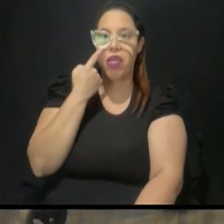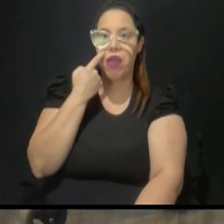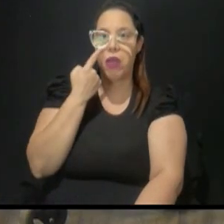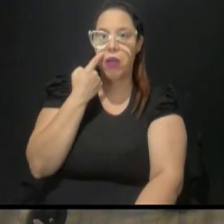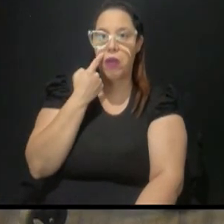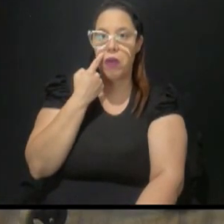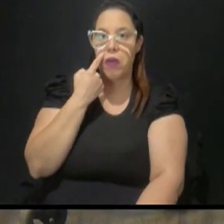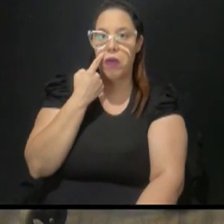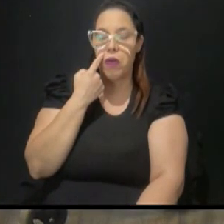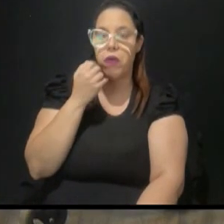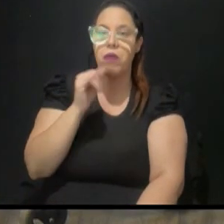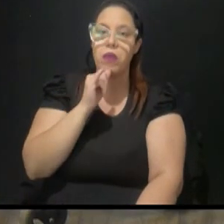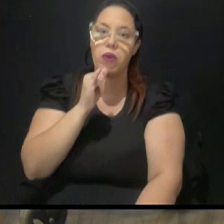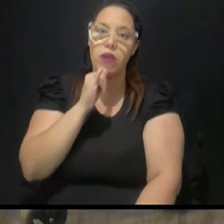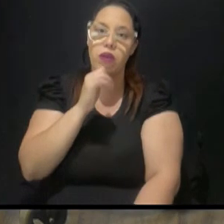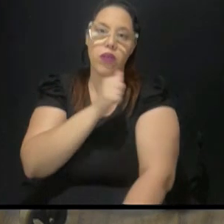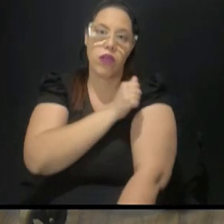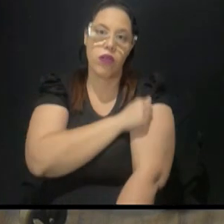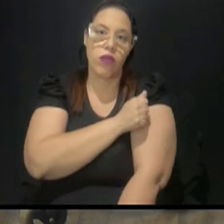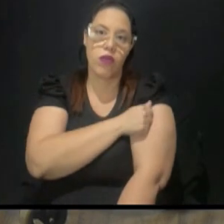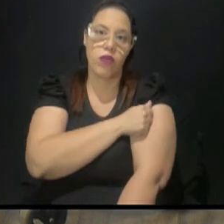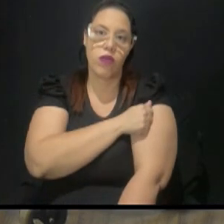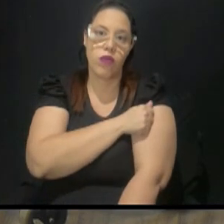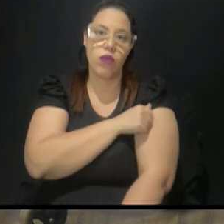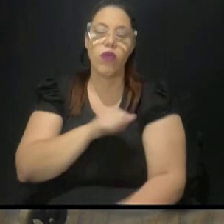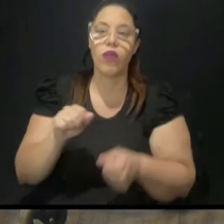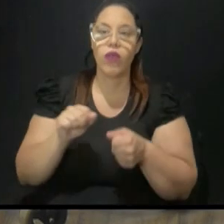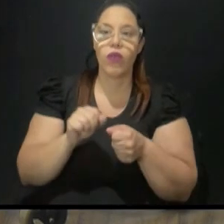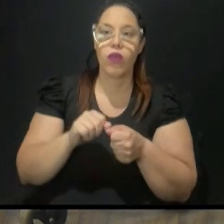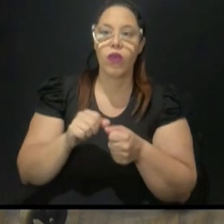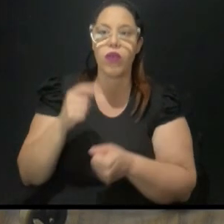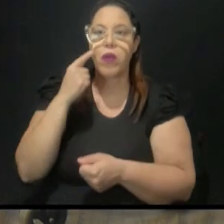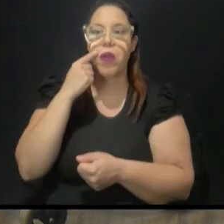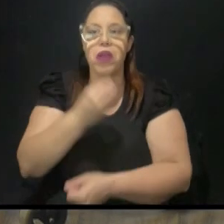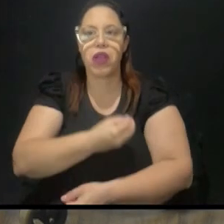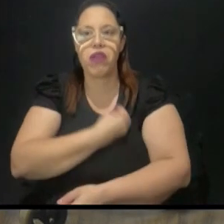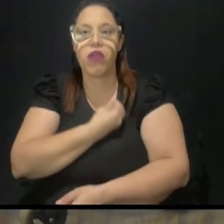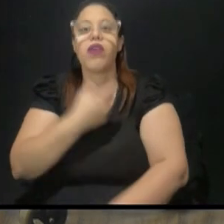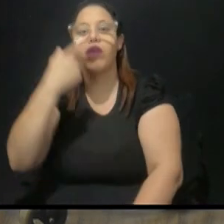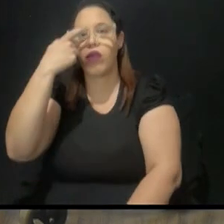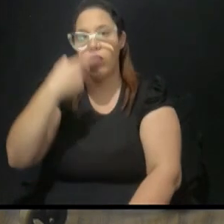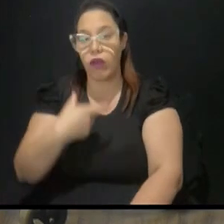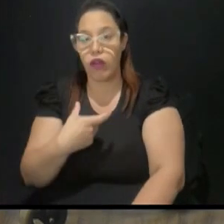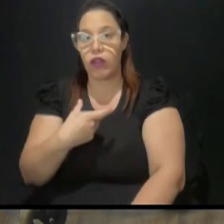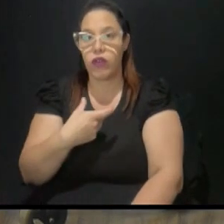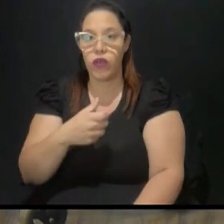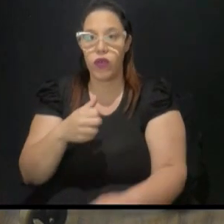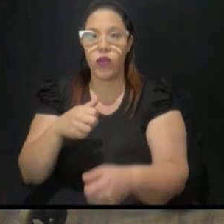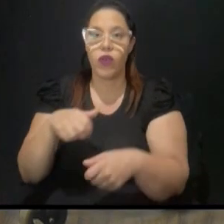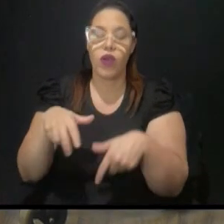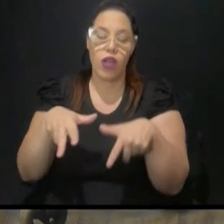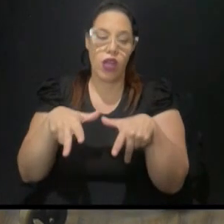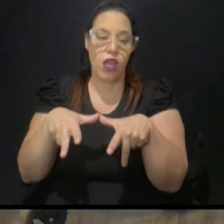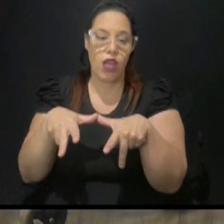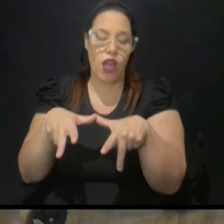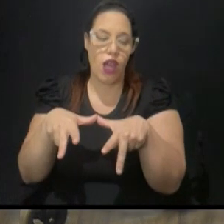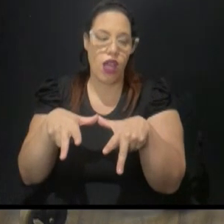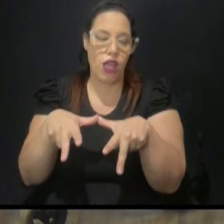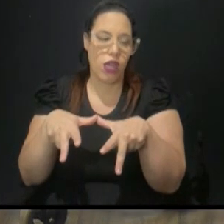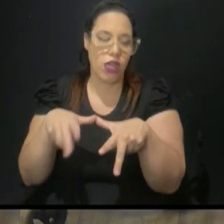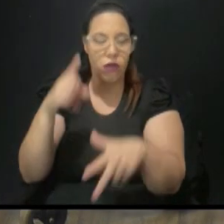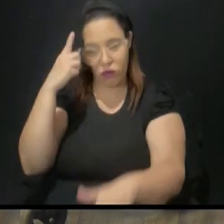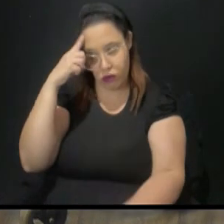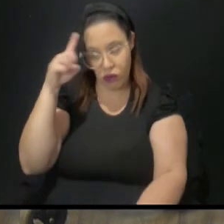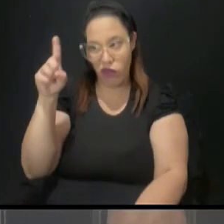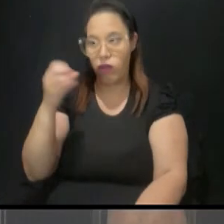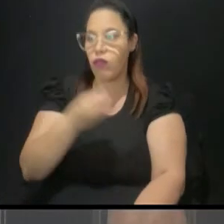aluno fazer essa vivência, sim, eu vou ser atleta guia por um dia. Existe isso daí? É vivência em vários